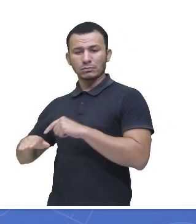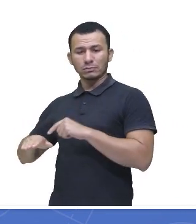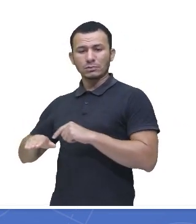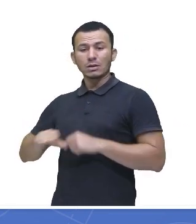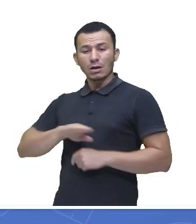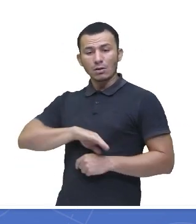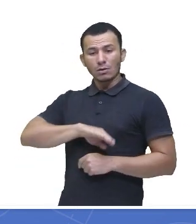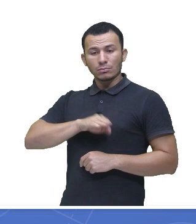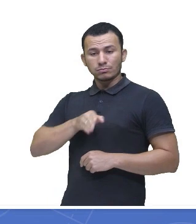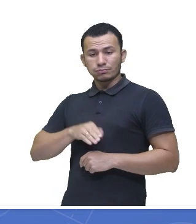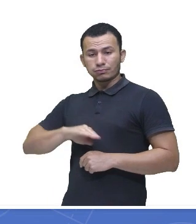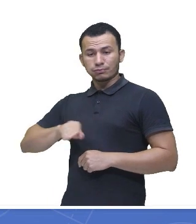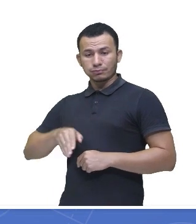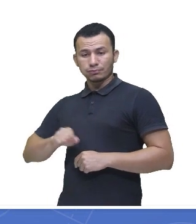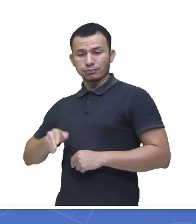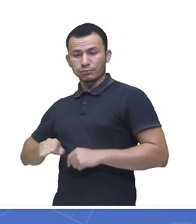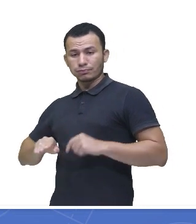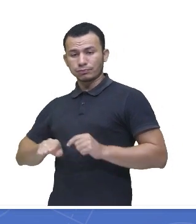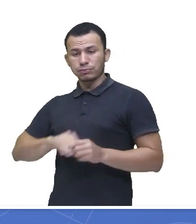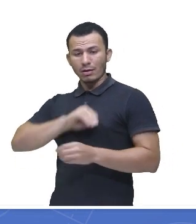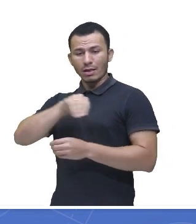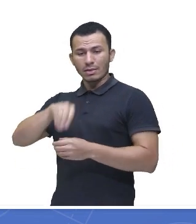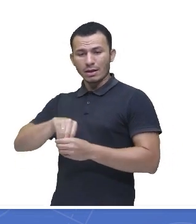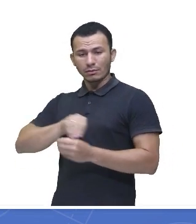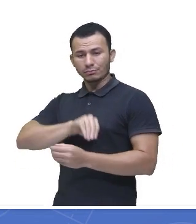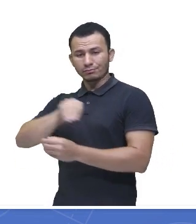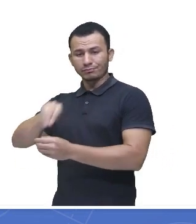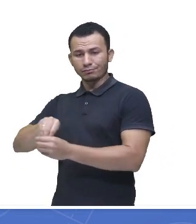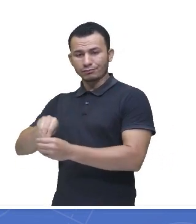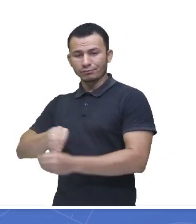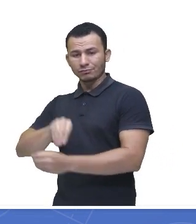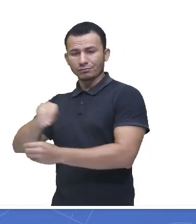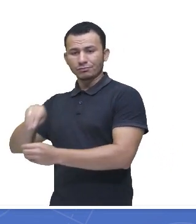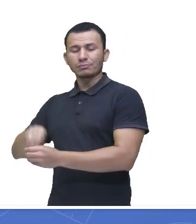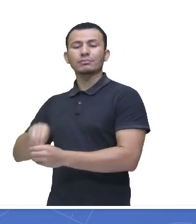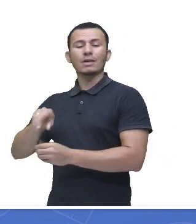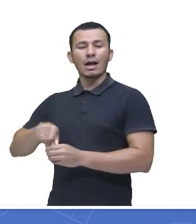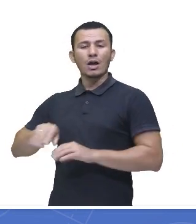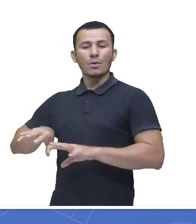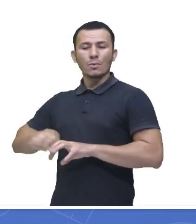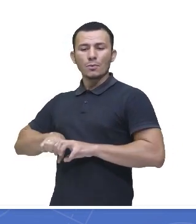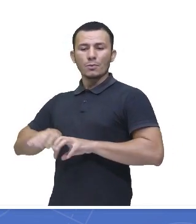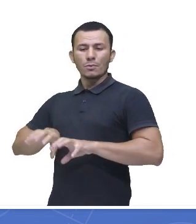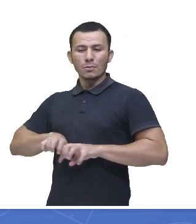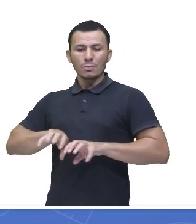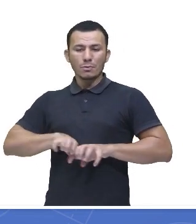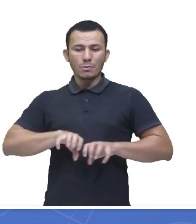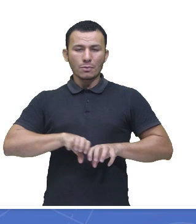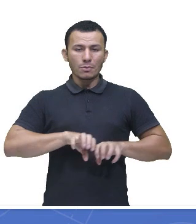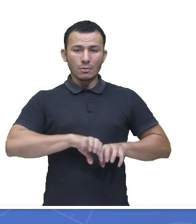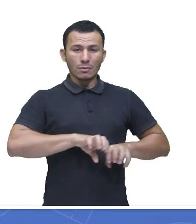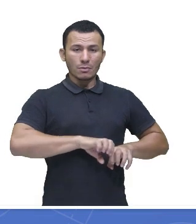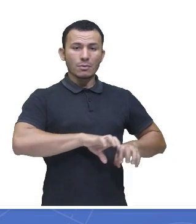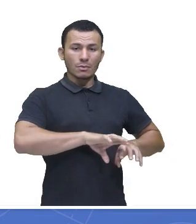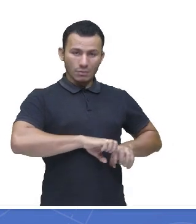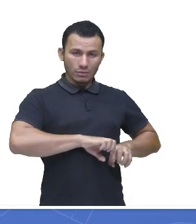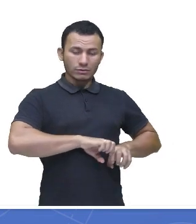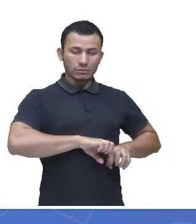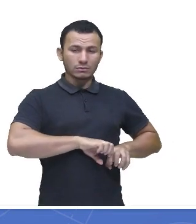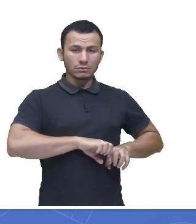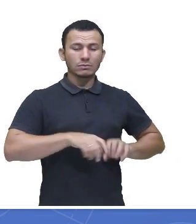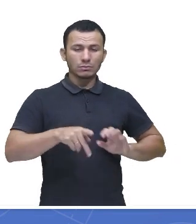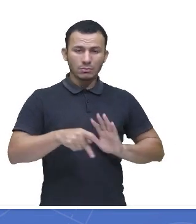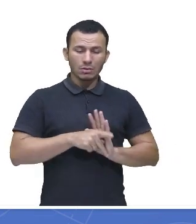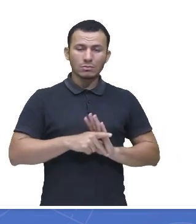cair aqui, entre as minhas vilosidades, e esses nutrientes já estão na forma microscópica e eles vão ser absorvidos pelo